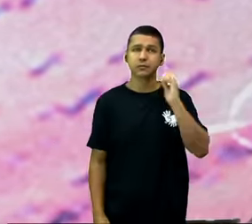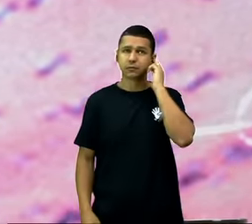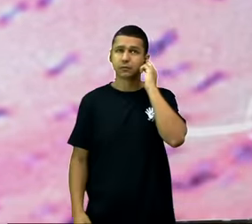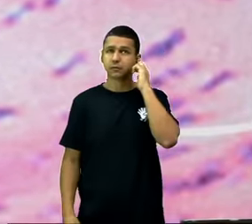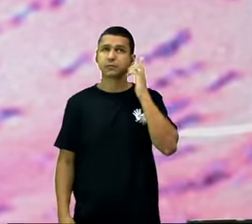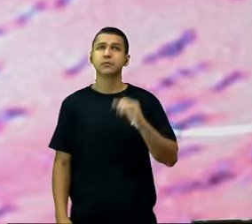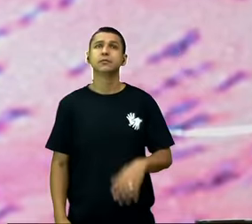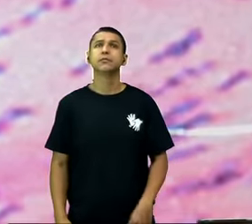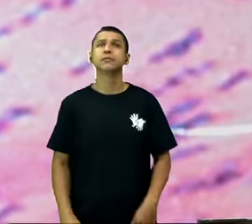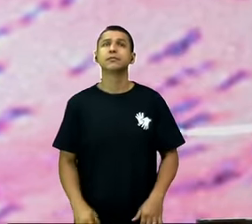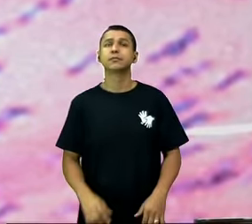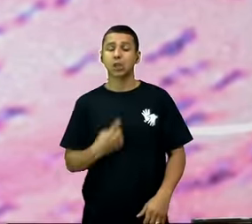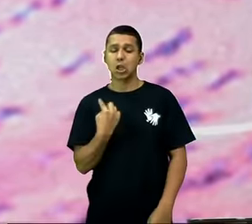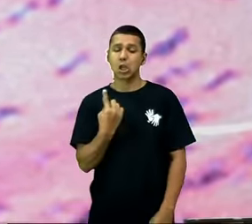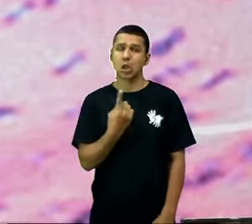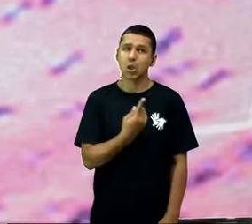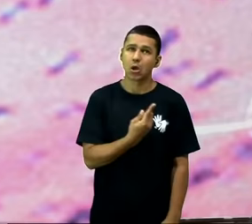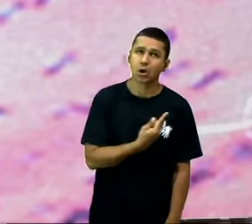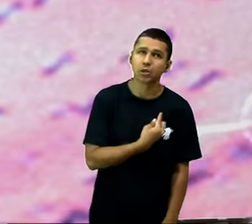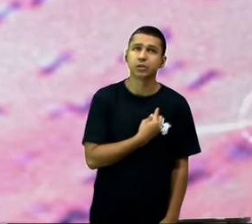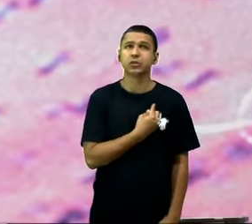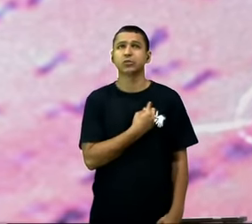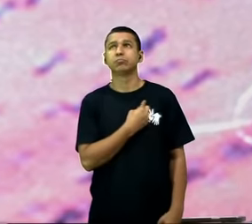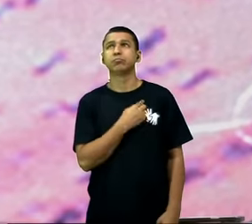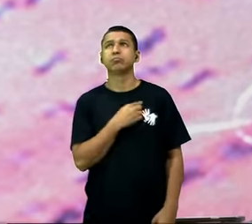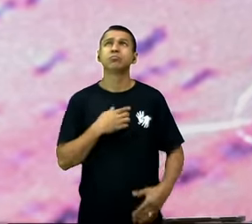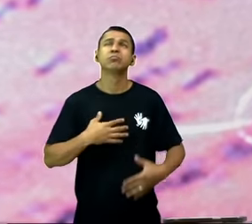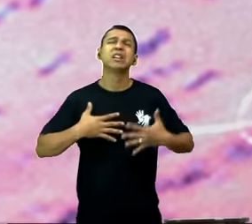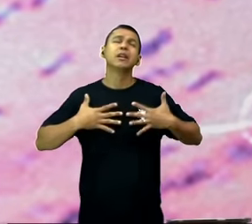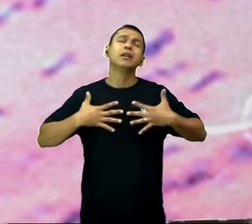e nos esfriamos quando